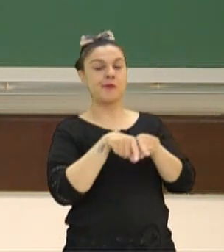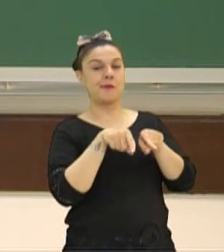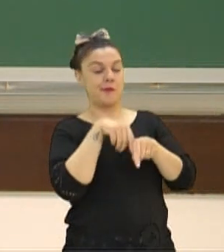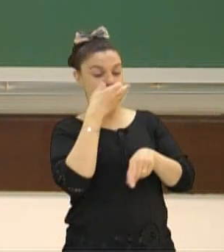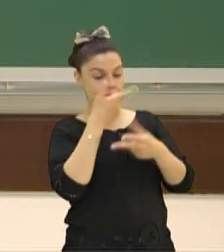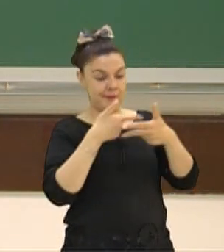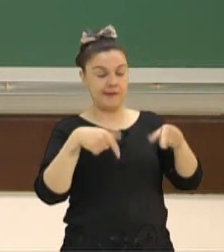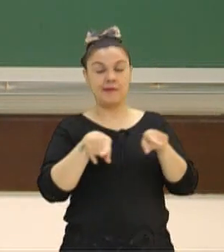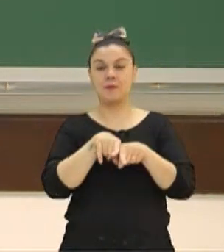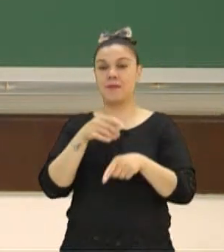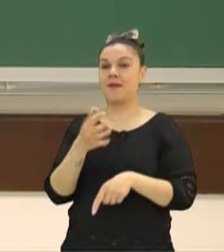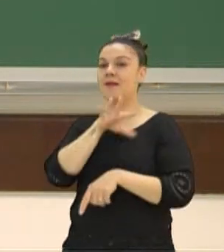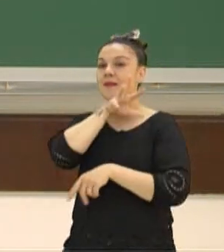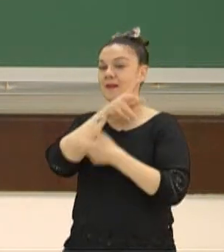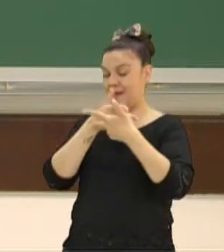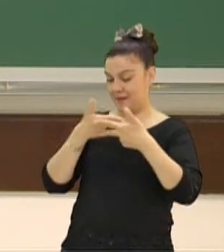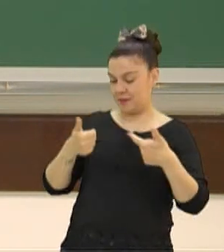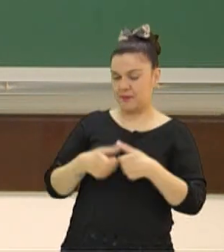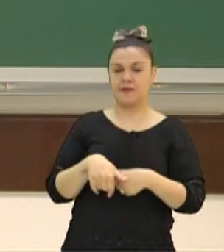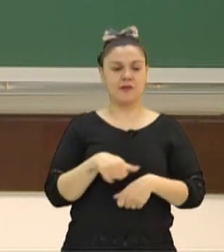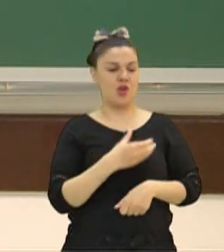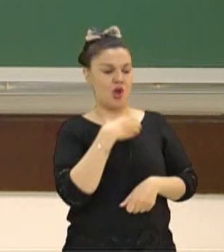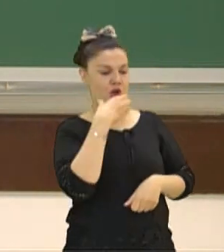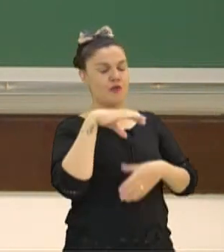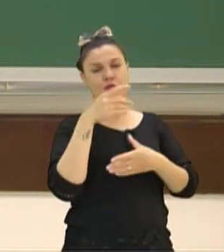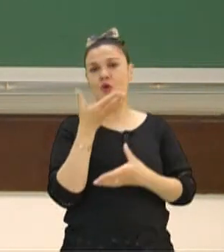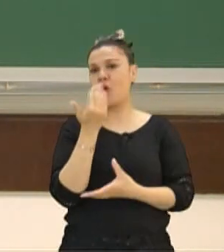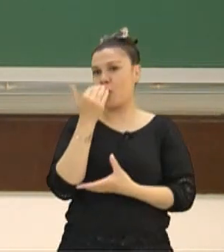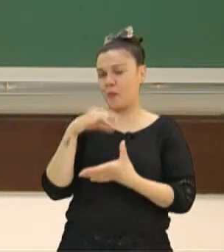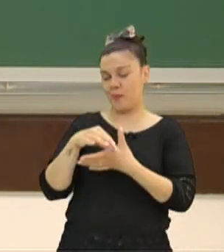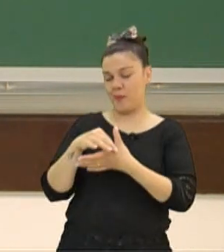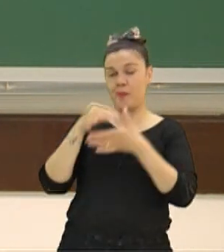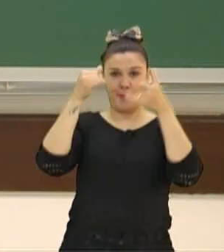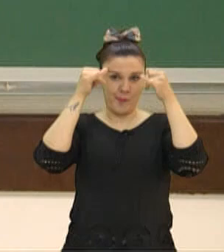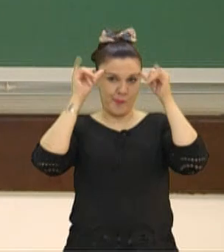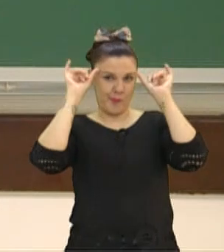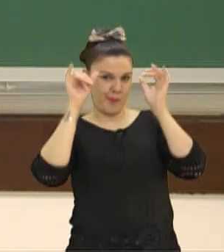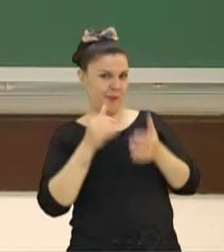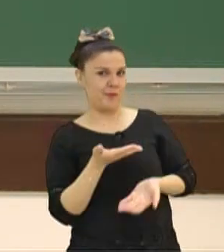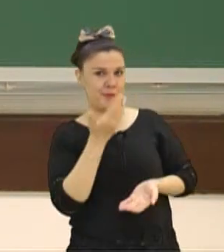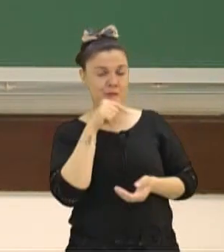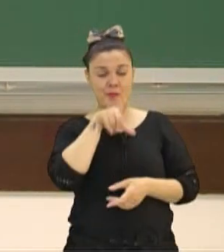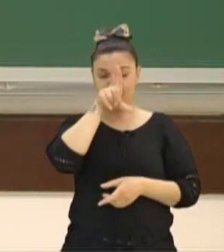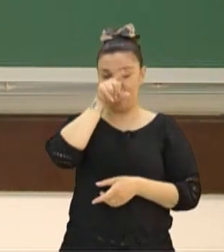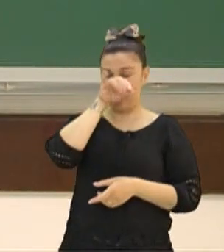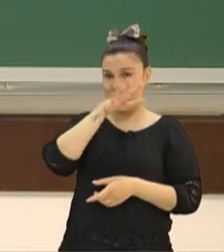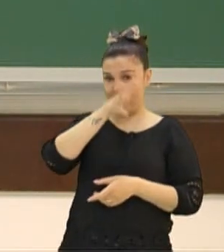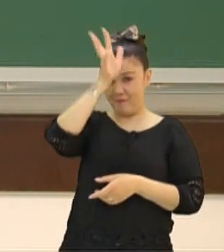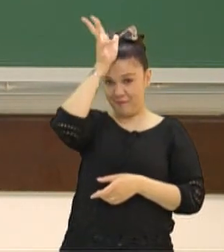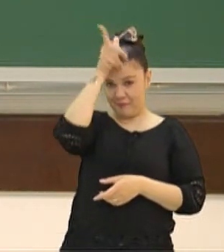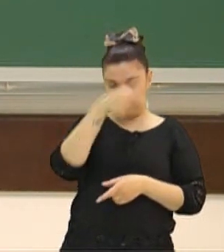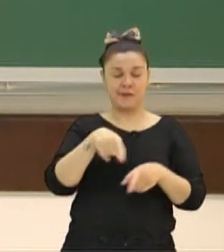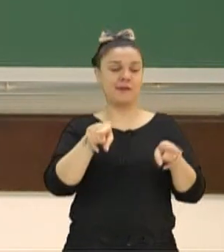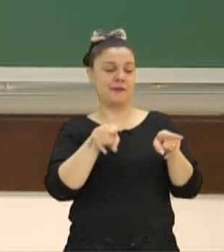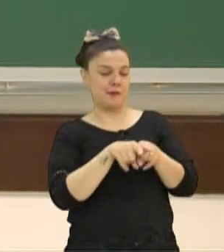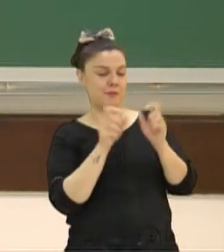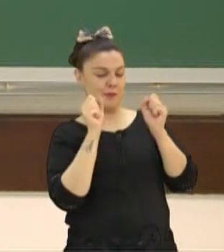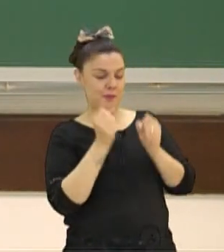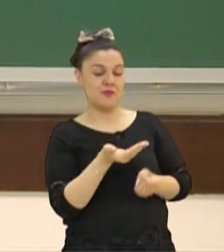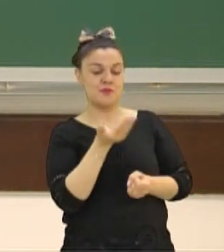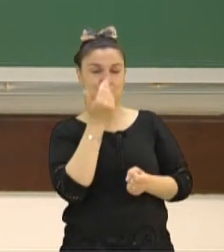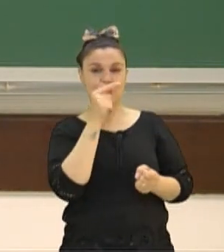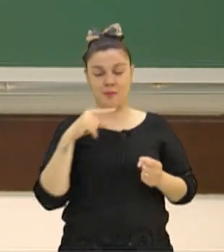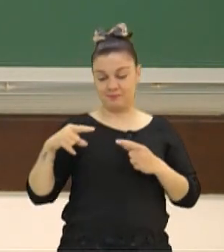e animais. Então, assim como eu vou comer uma carne de boi, uma carne de galinha, eu também posso comer a carne da